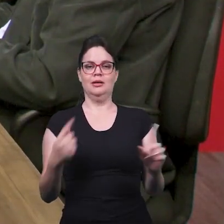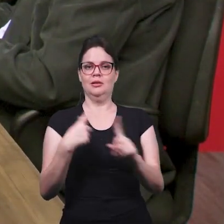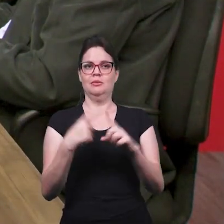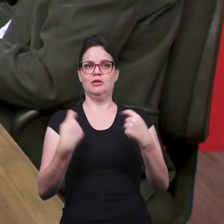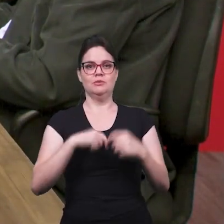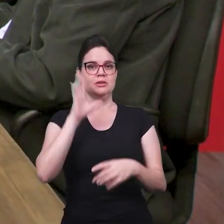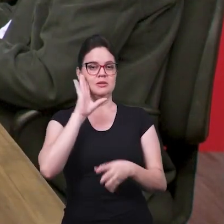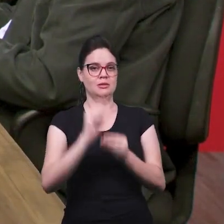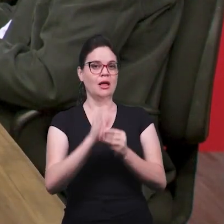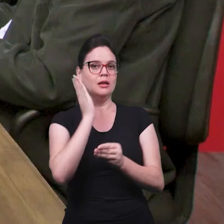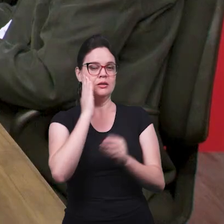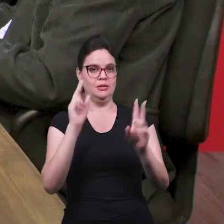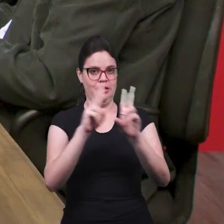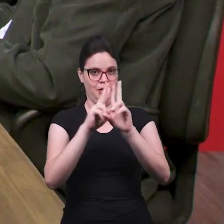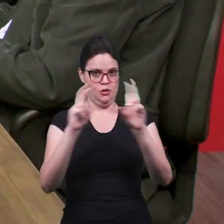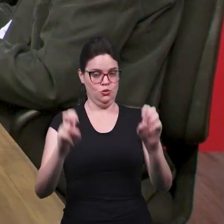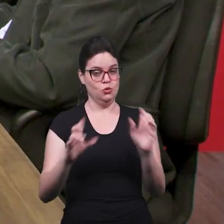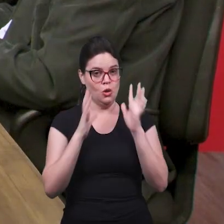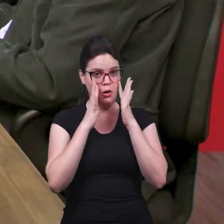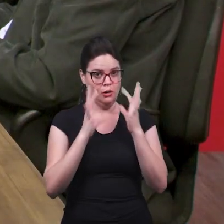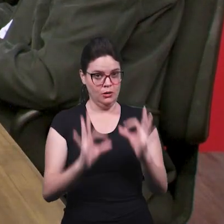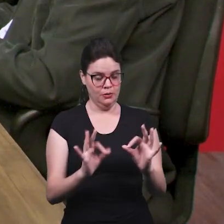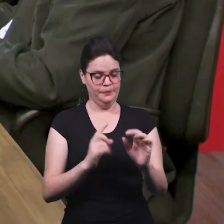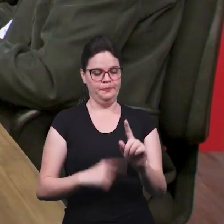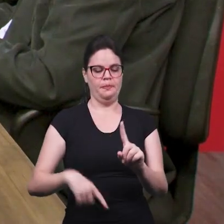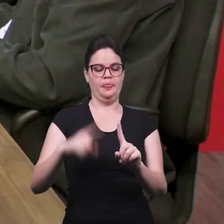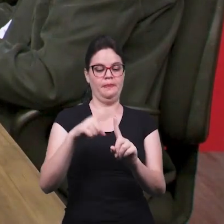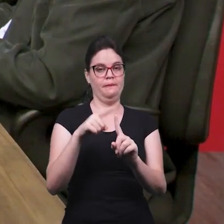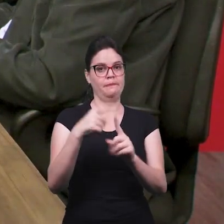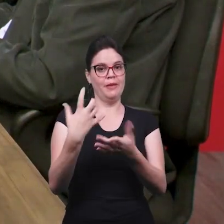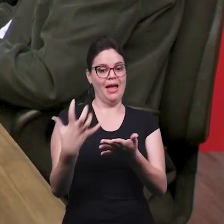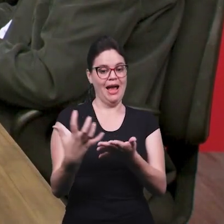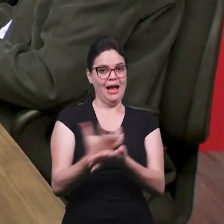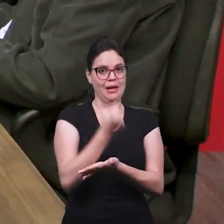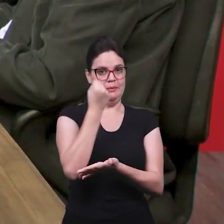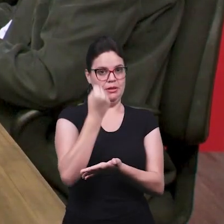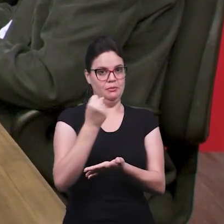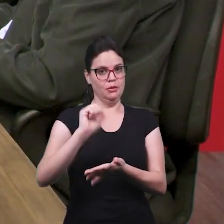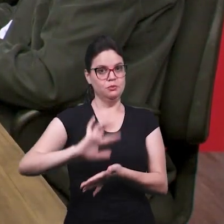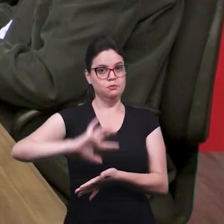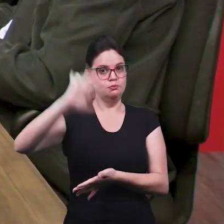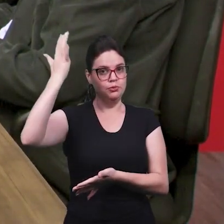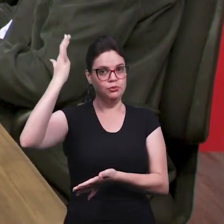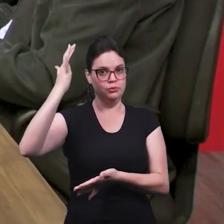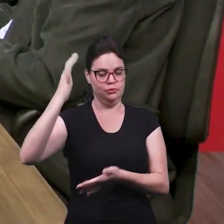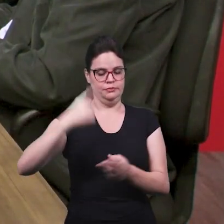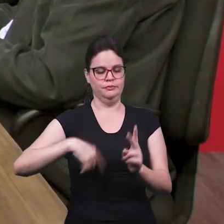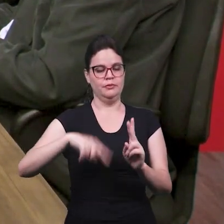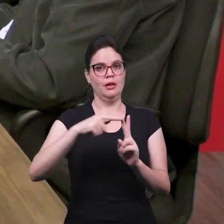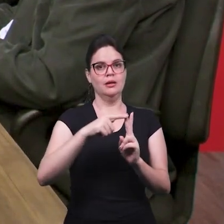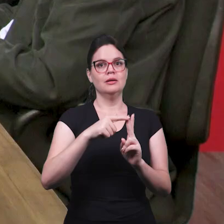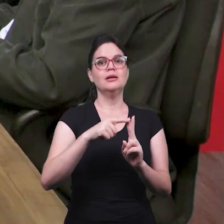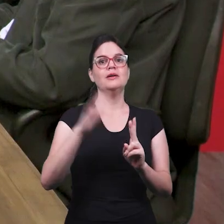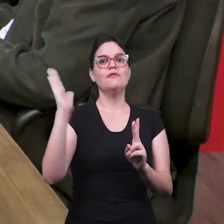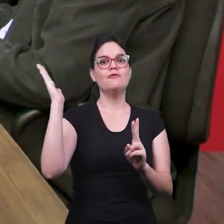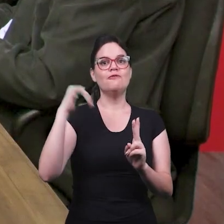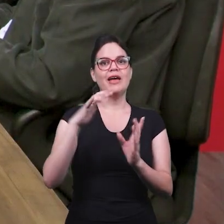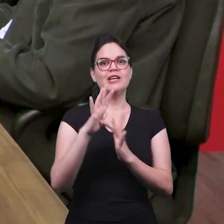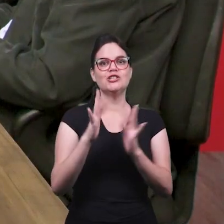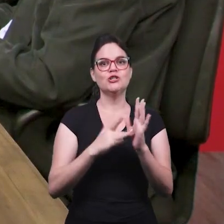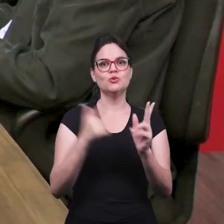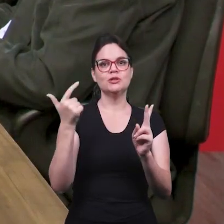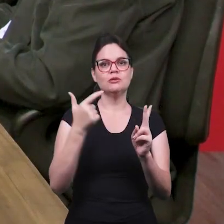assuntos. Arrebatamento da igreja é um evento. Segunda vinda de Jesus é outro